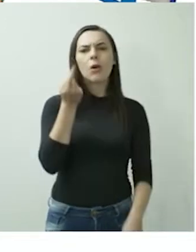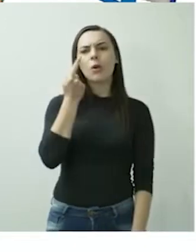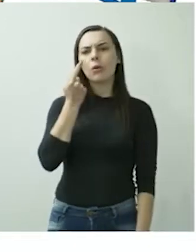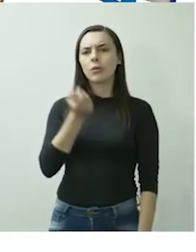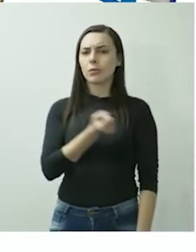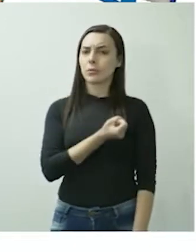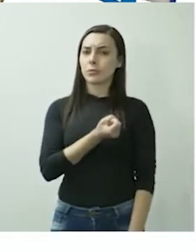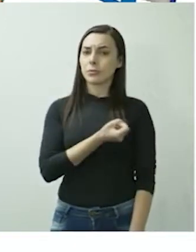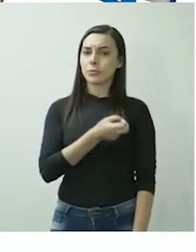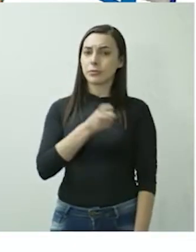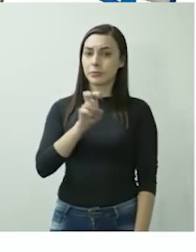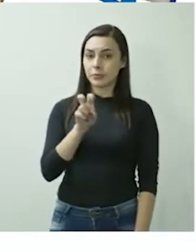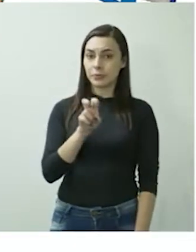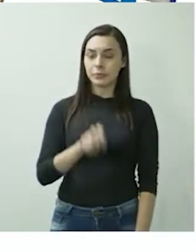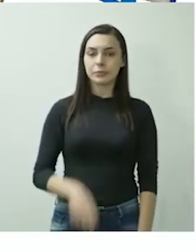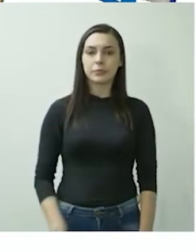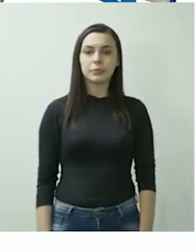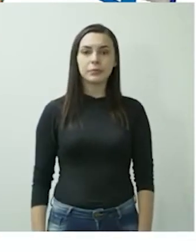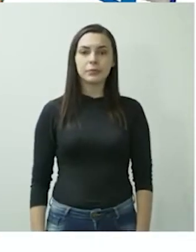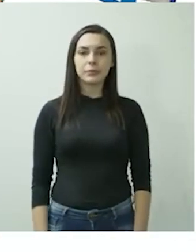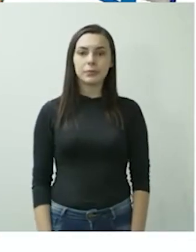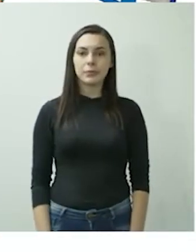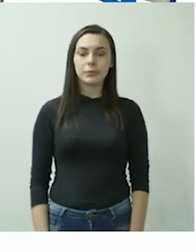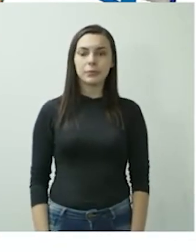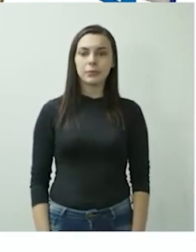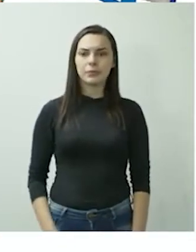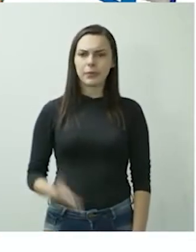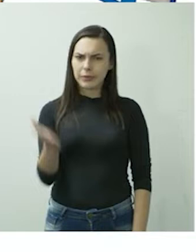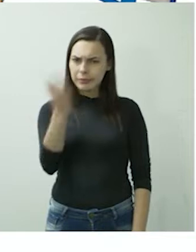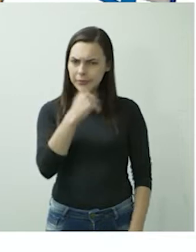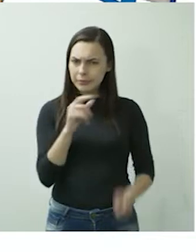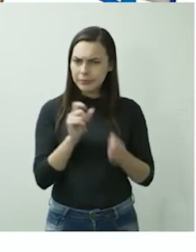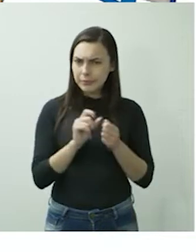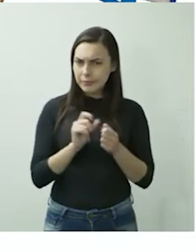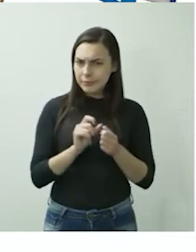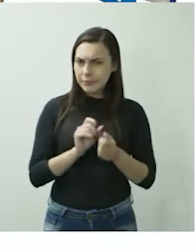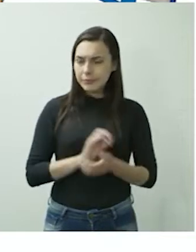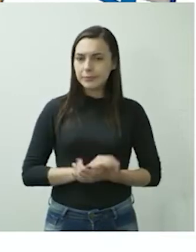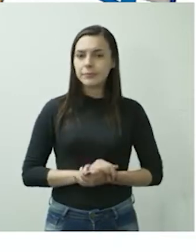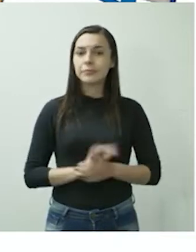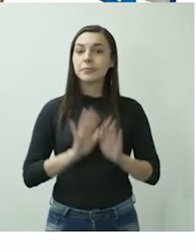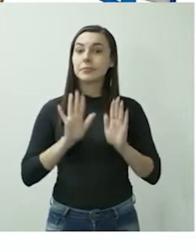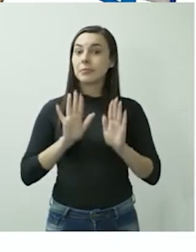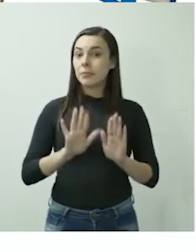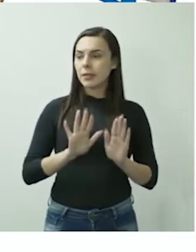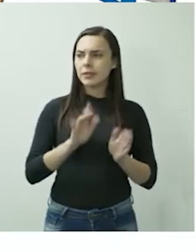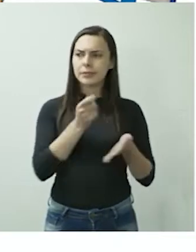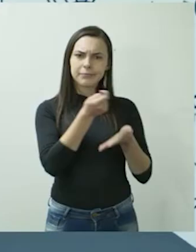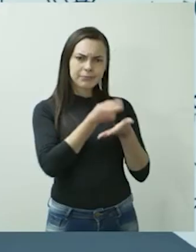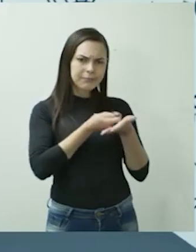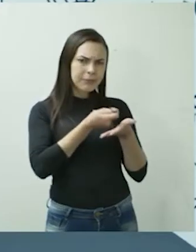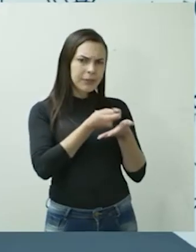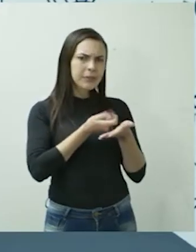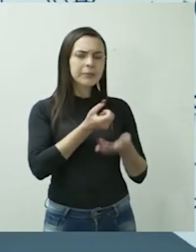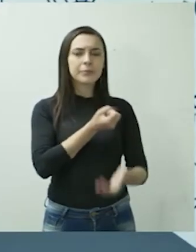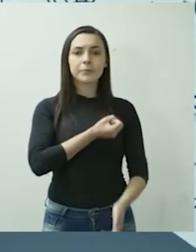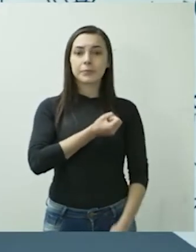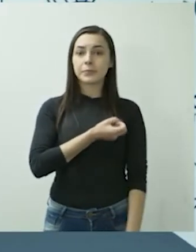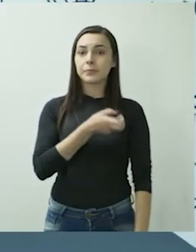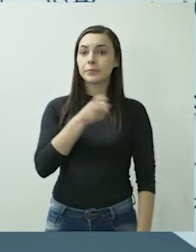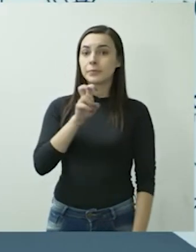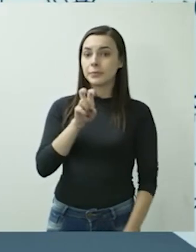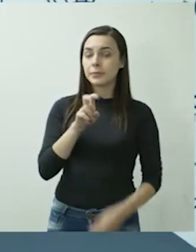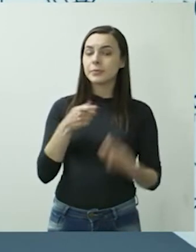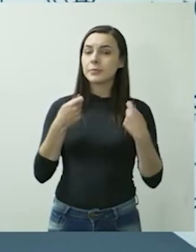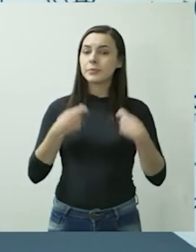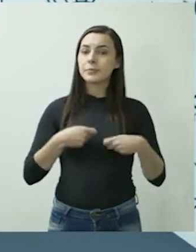número 5. Vamos fazer o número 5? Mas além de registrar o número 5, nós